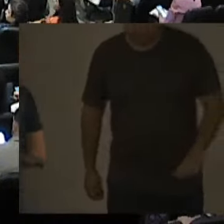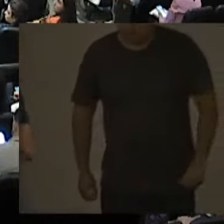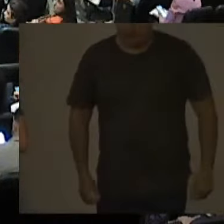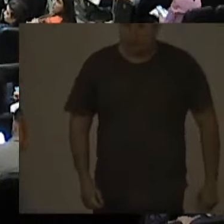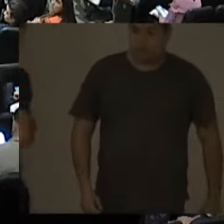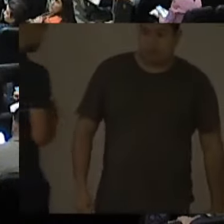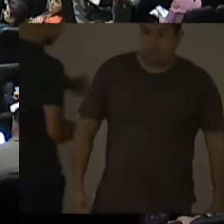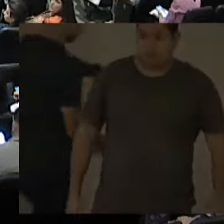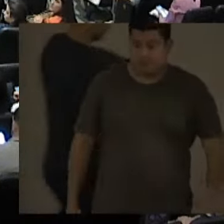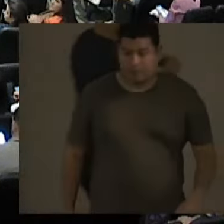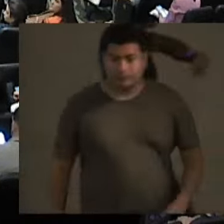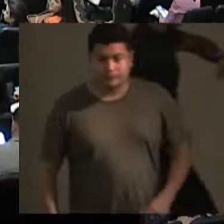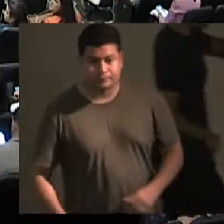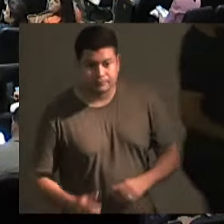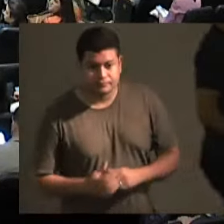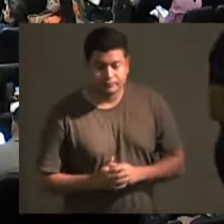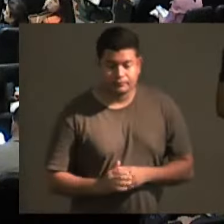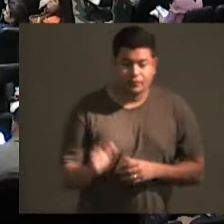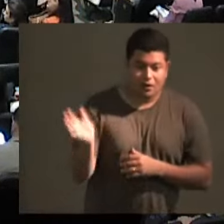Olá, pessoas.